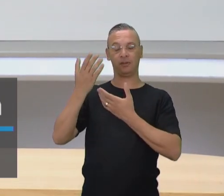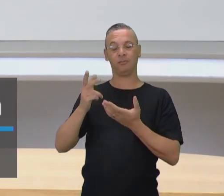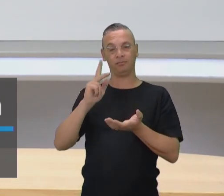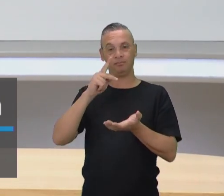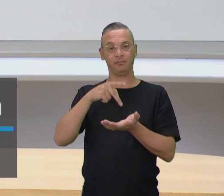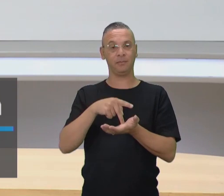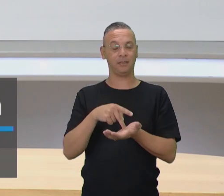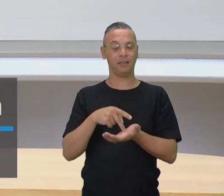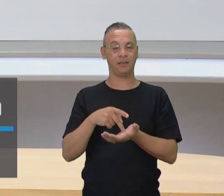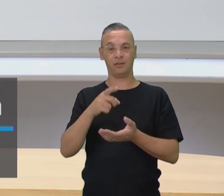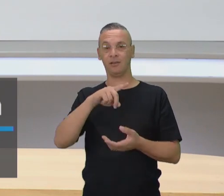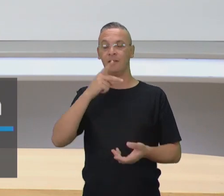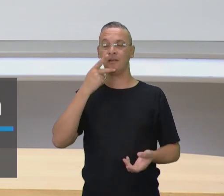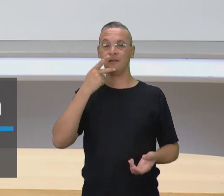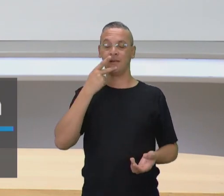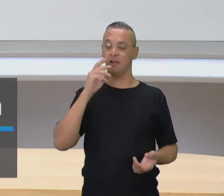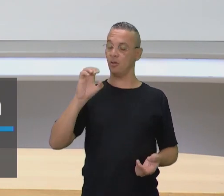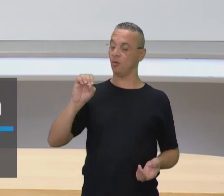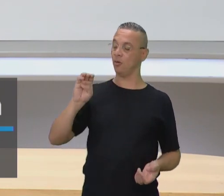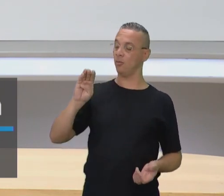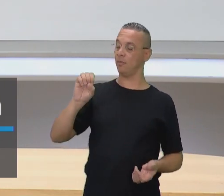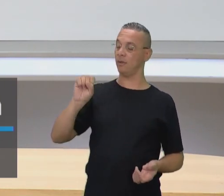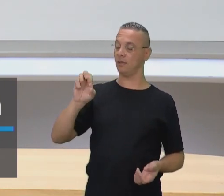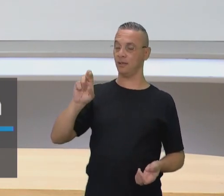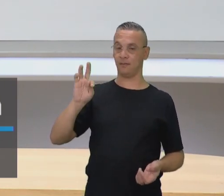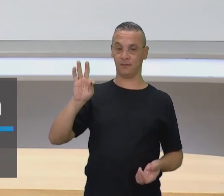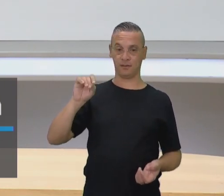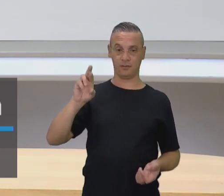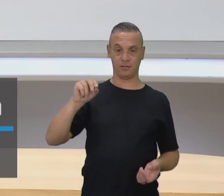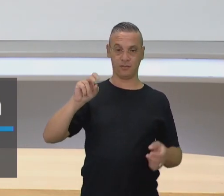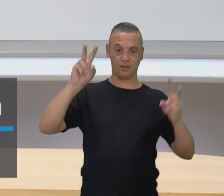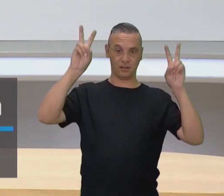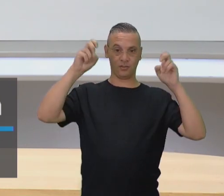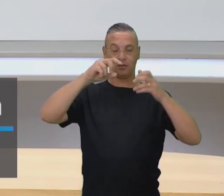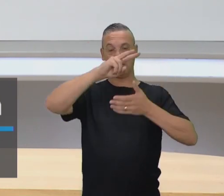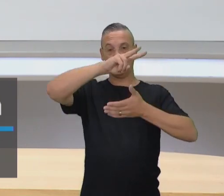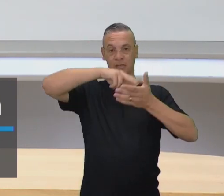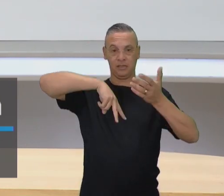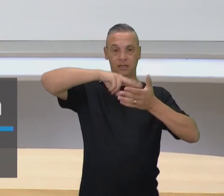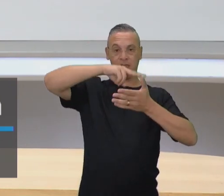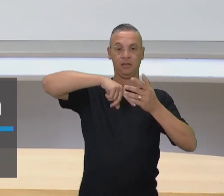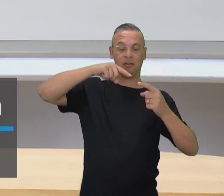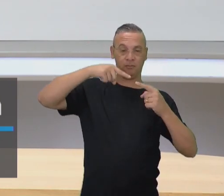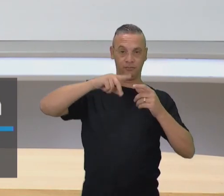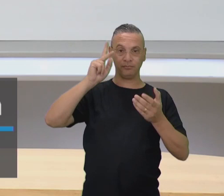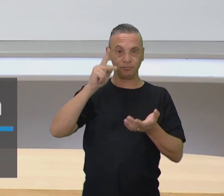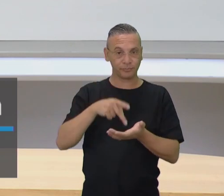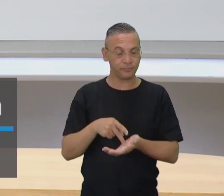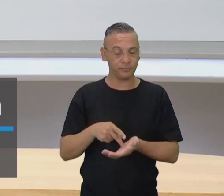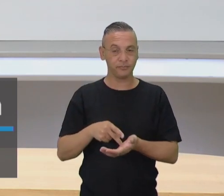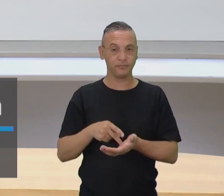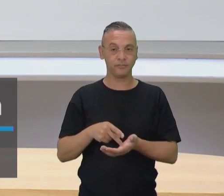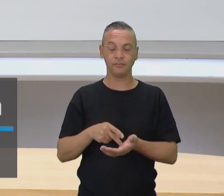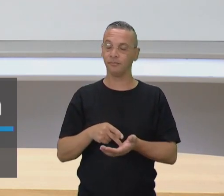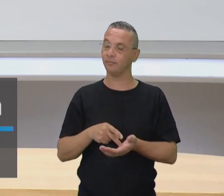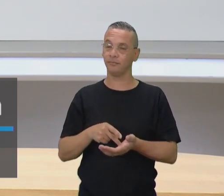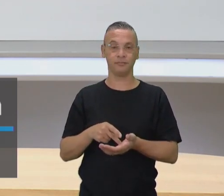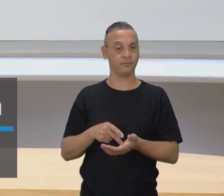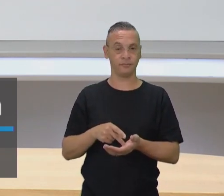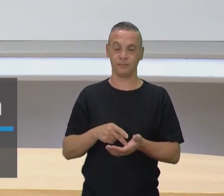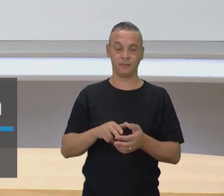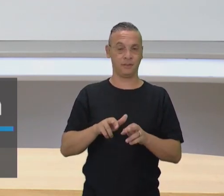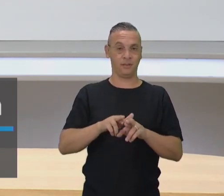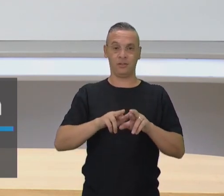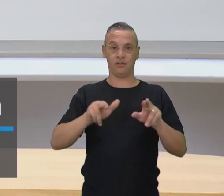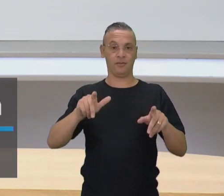óbvio, quando a gente está falando no observatório de um assunto, que você está lendo ali um assunto, não quer dizer que ali está falando a verdade. É outra visão,